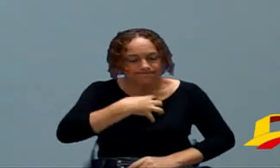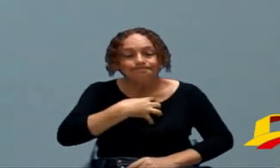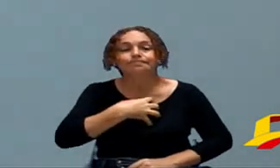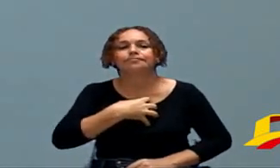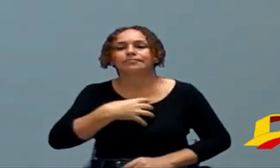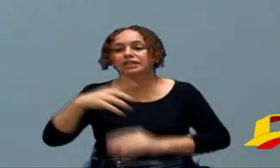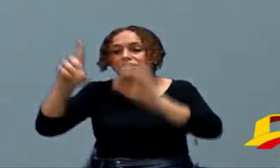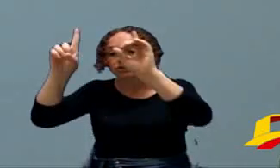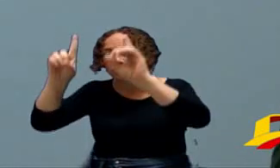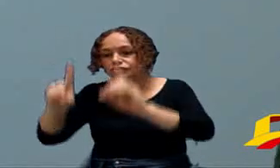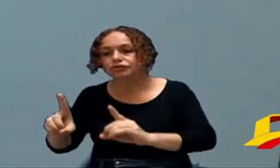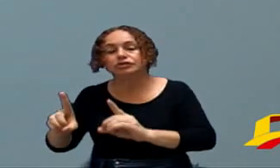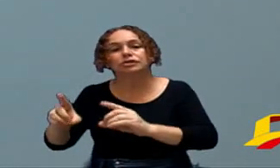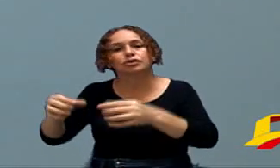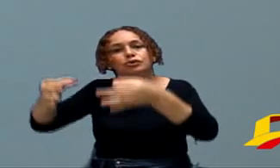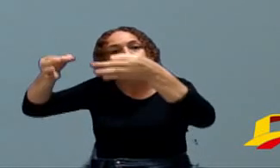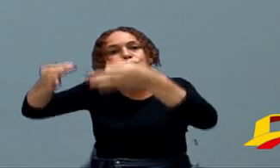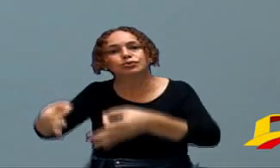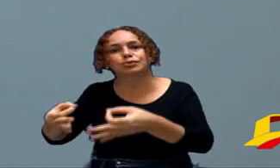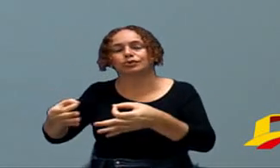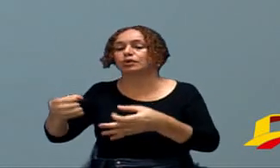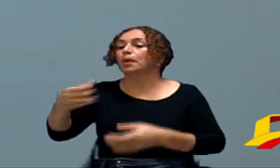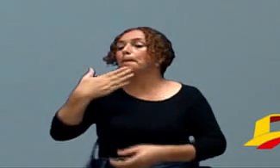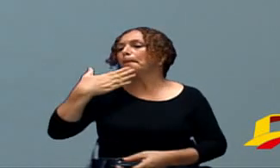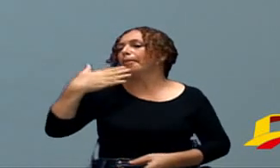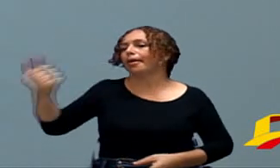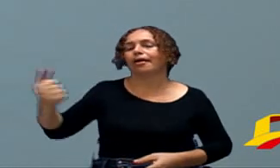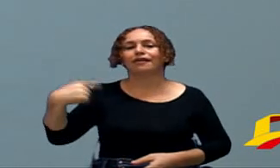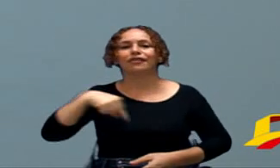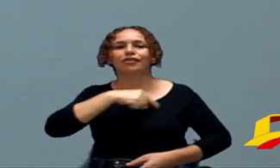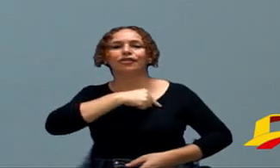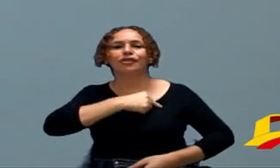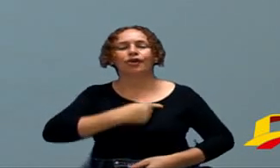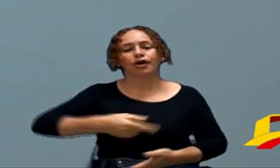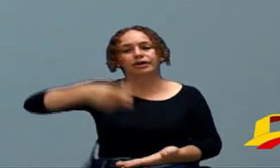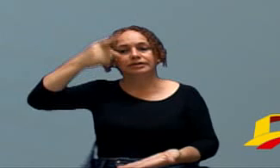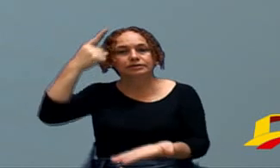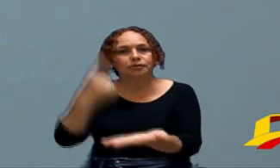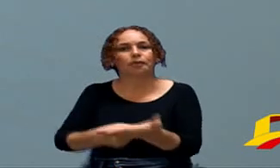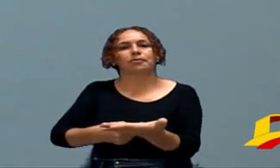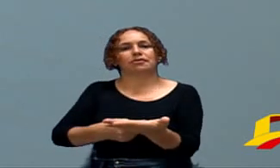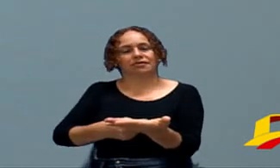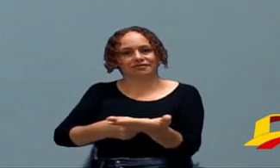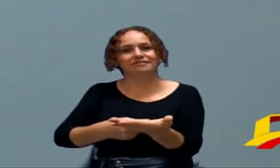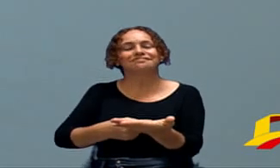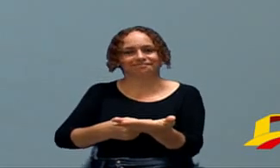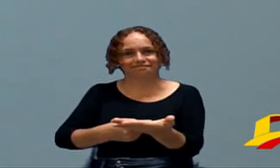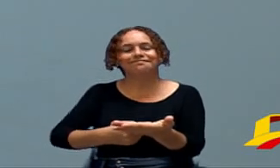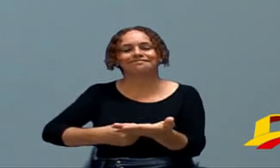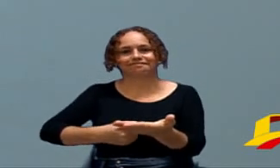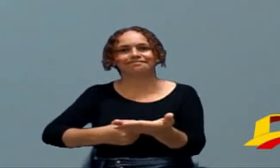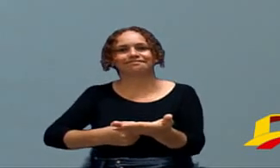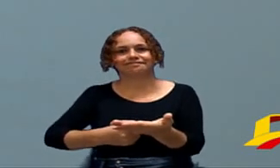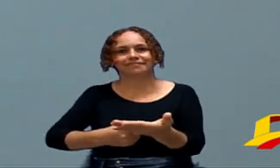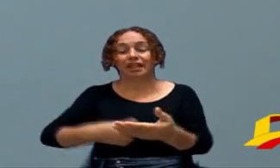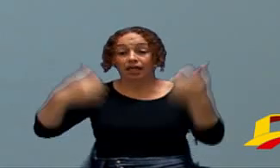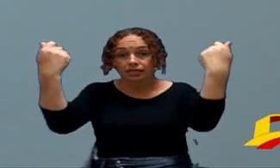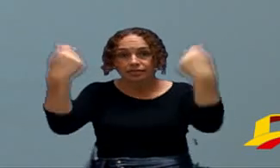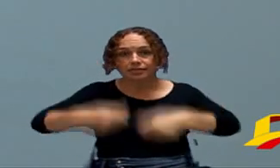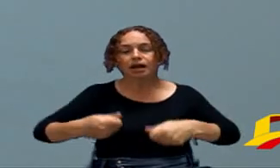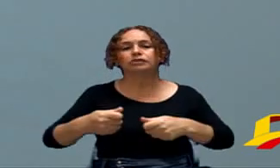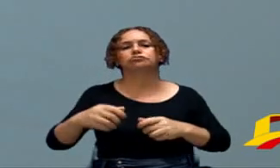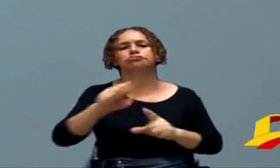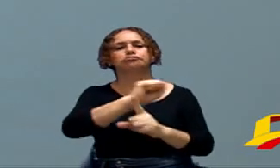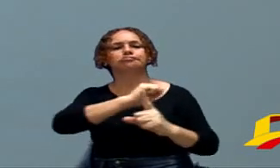O que for melhor vai ser decidido na ação civil pública. Ação civil